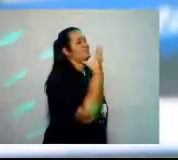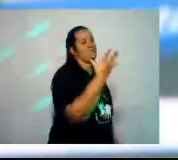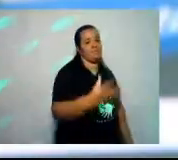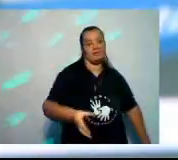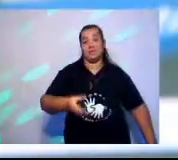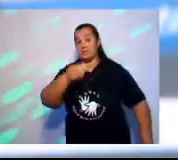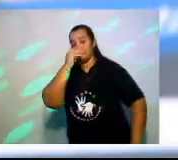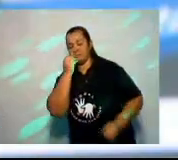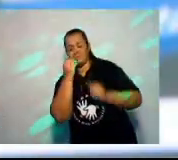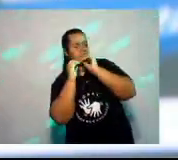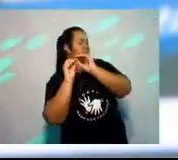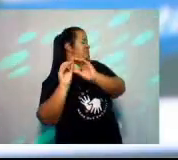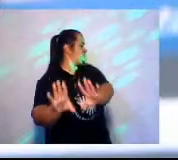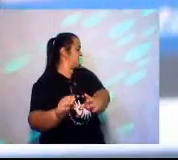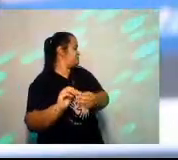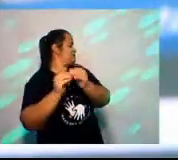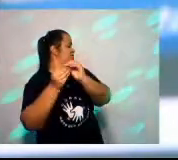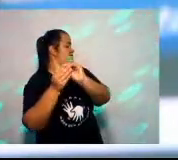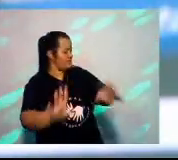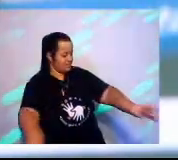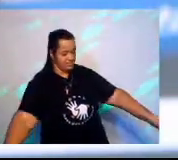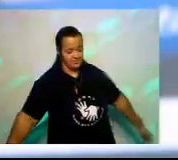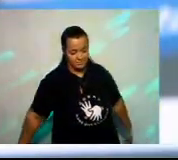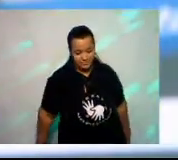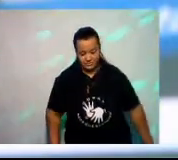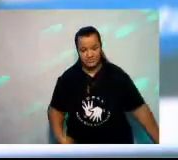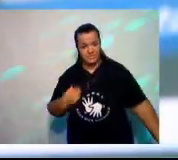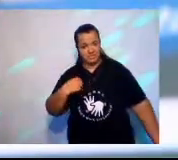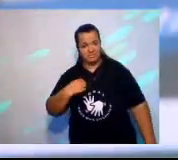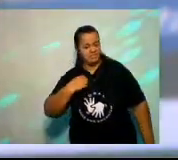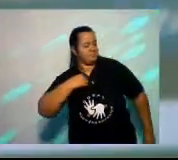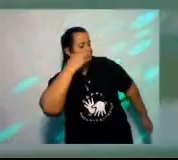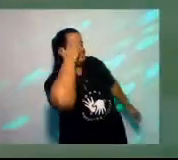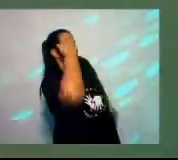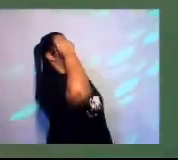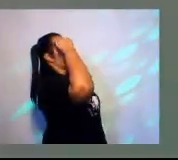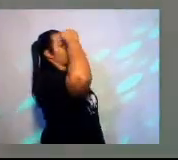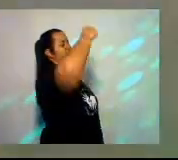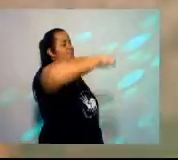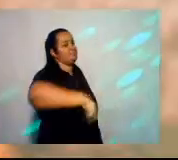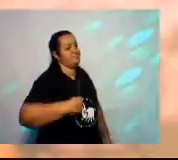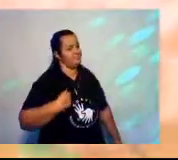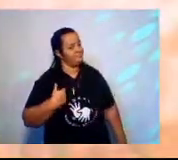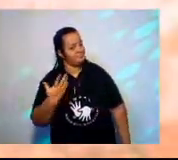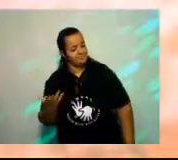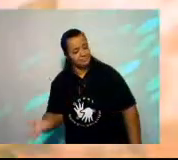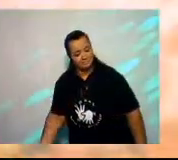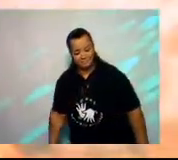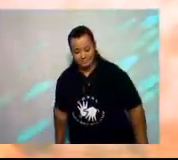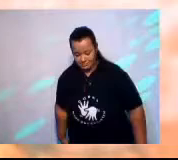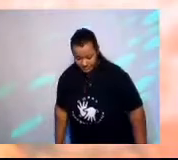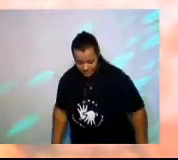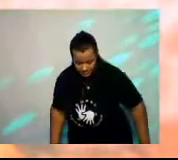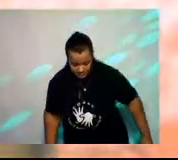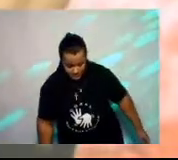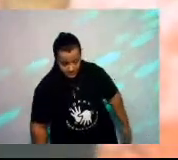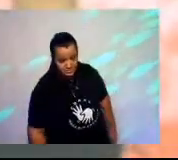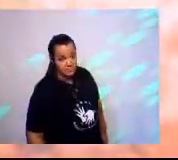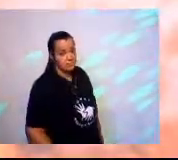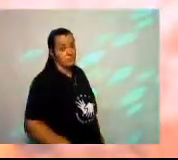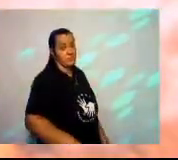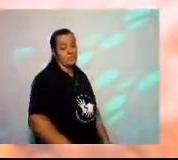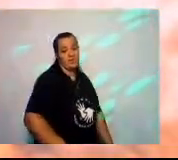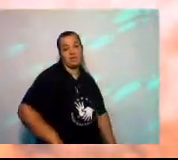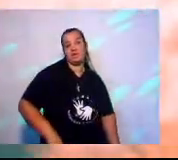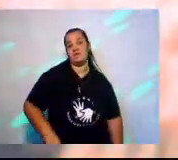vinho do bom. A taça não merece tirar seu batom. Deixa comigo que pra isso eu tenho dom.